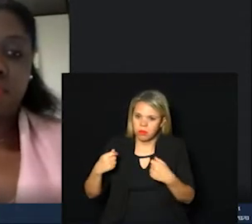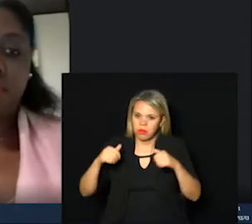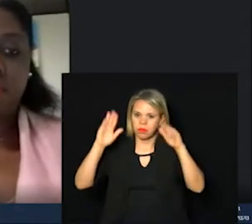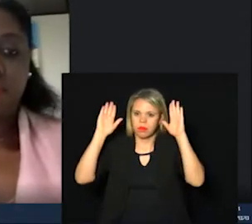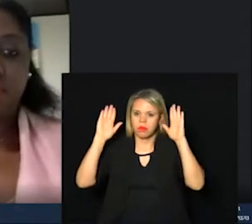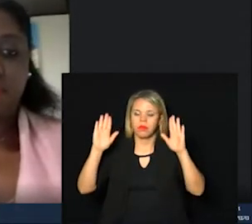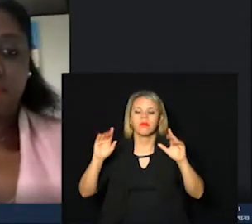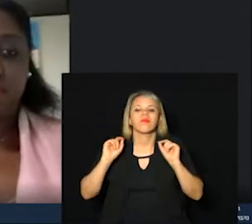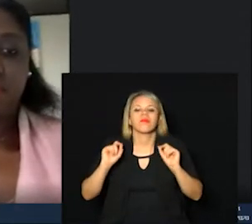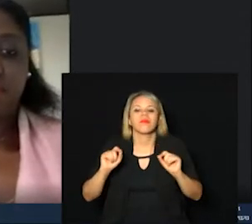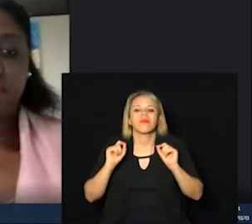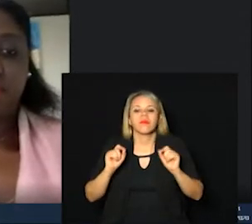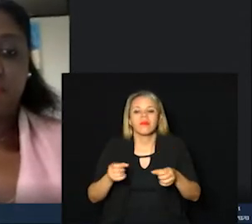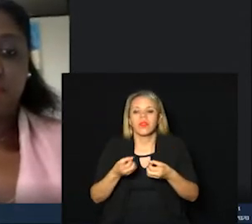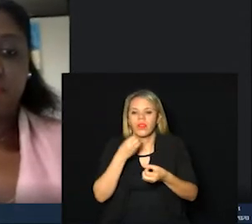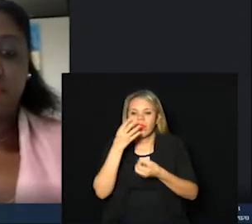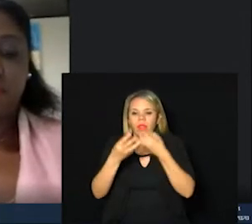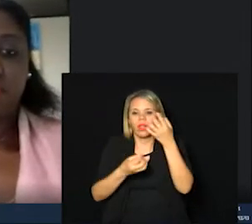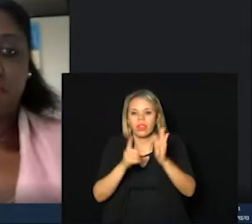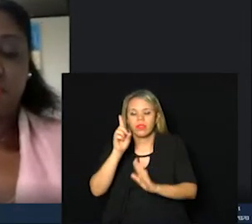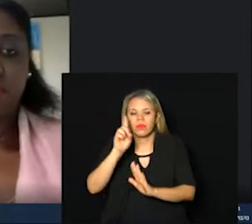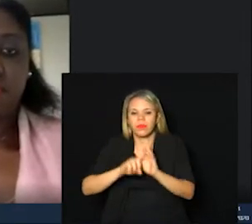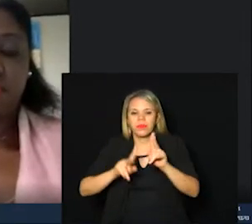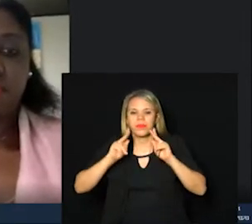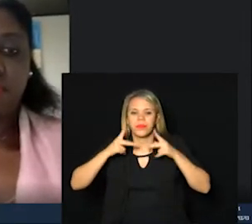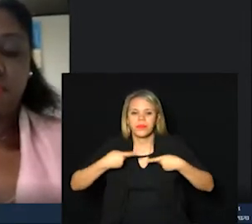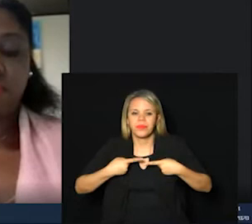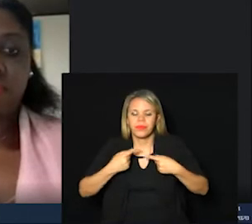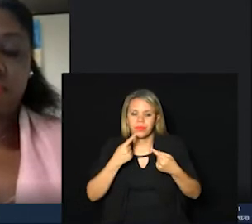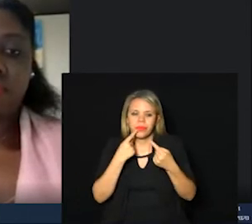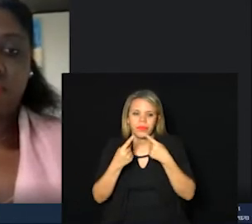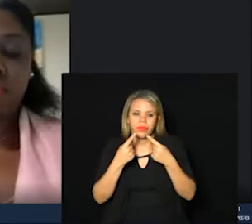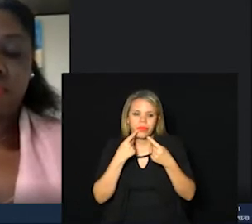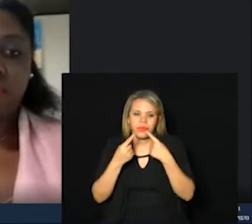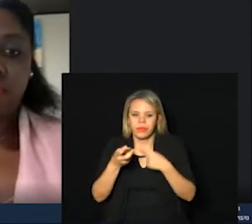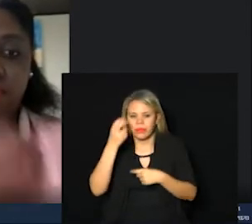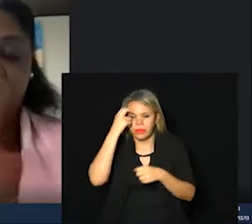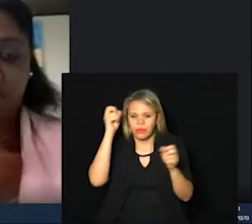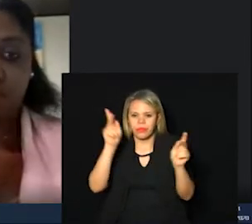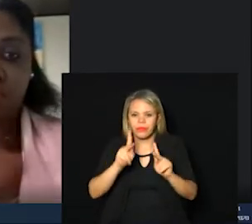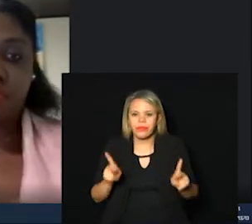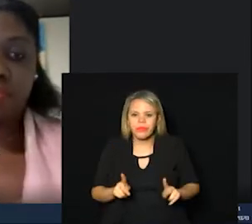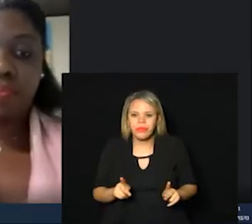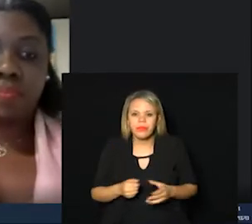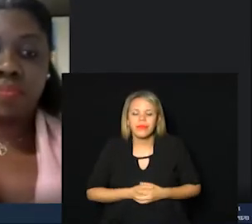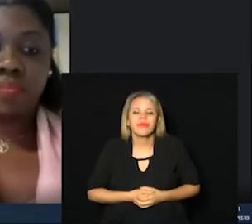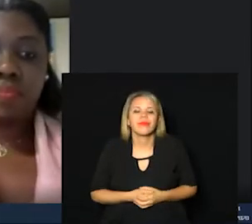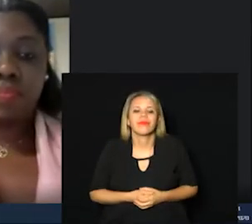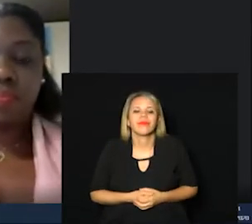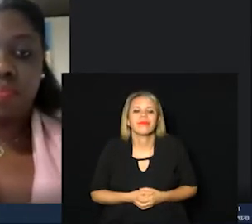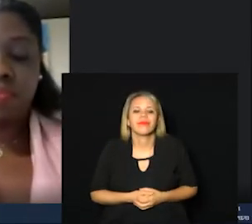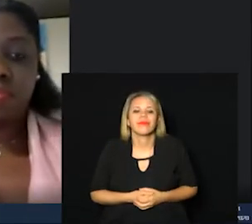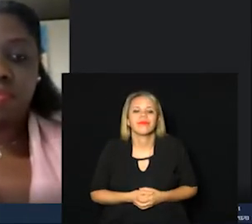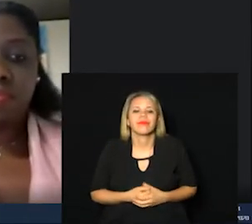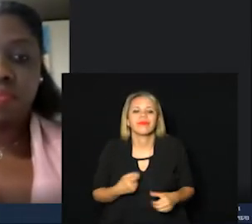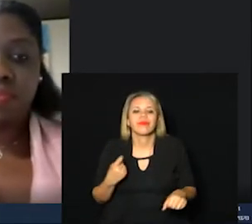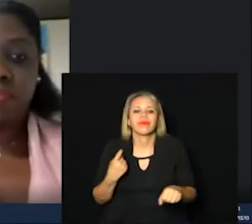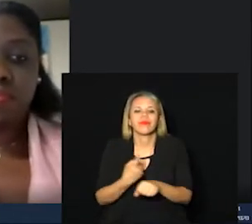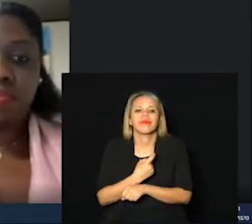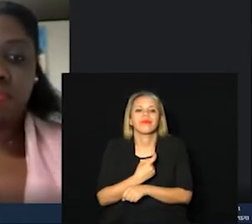nunca falar sobre direitos humanos, sobre diálogo, sobre cultura de paz, precisa redescobrir